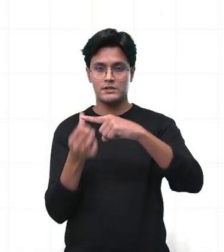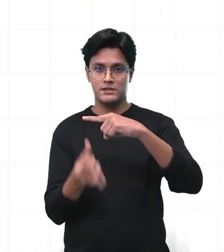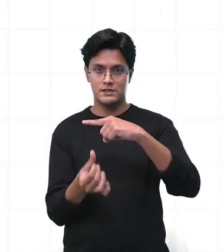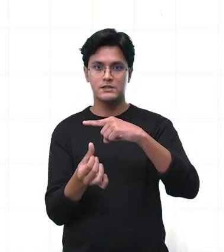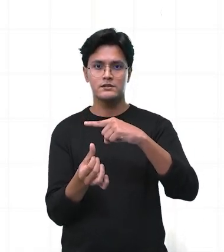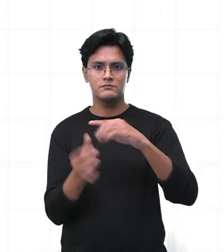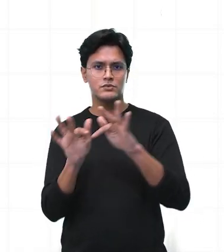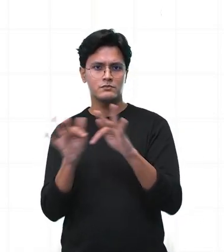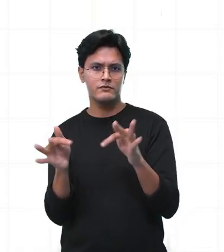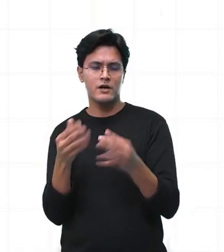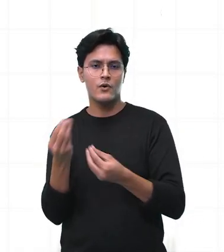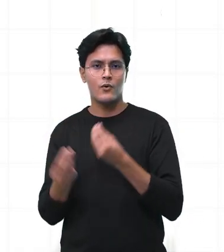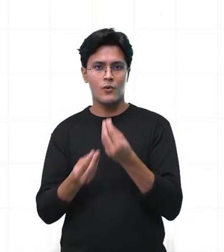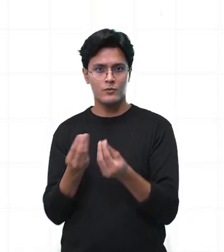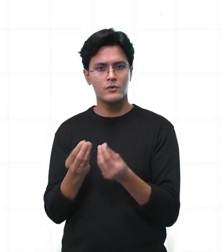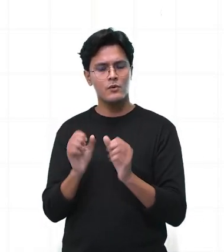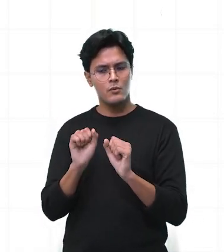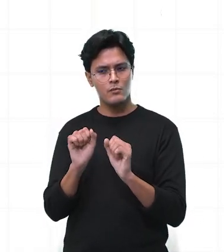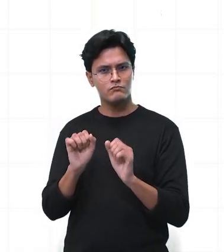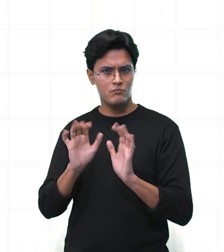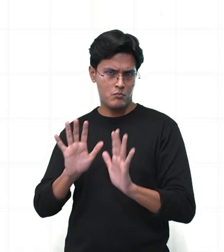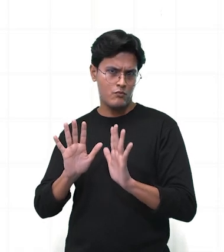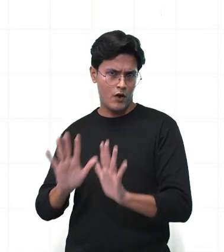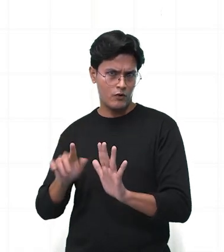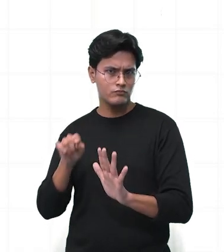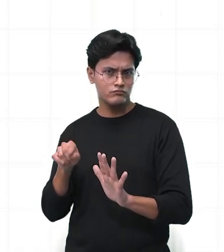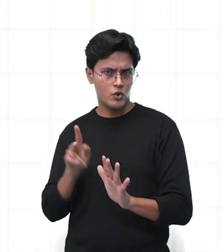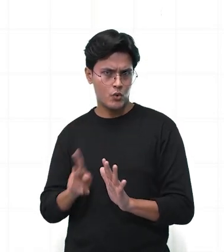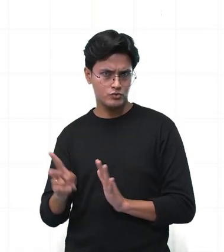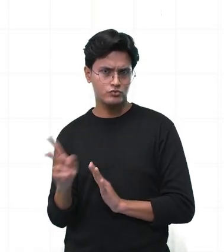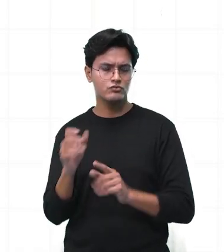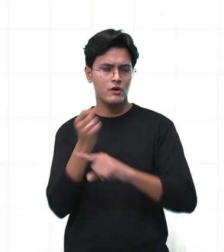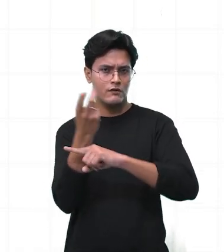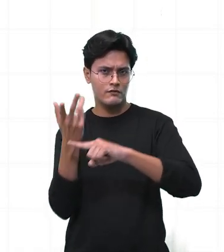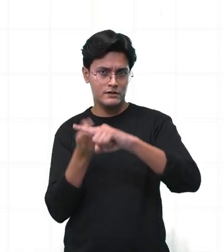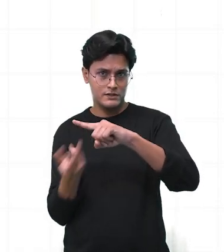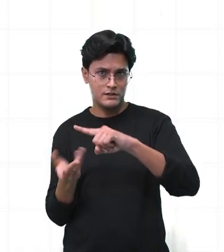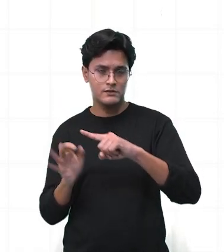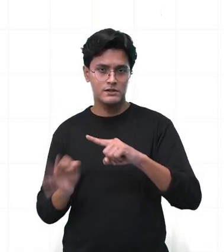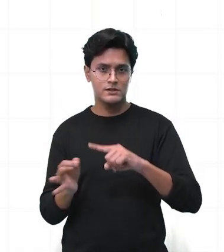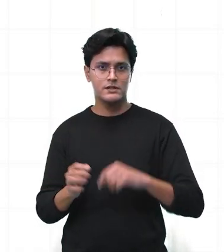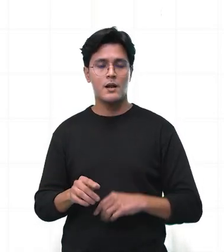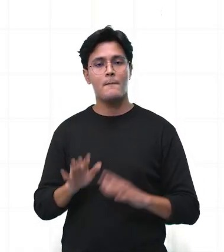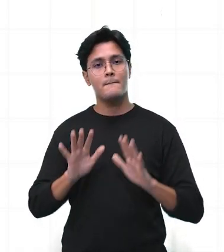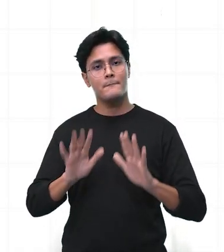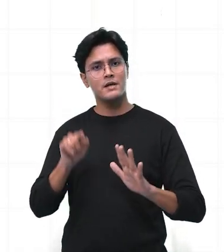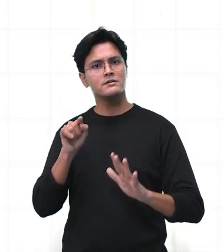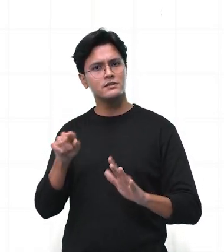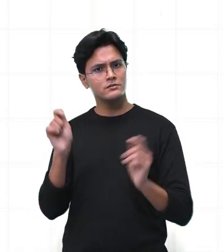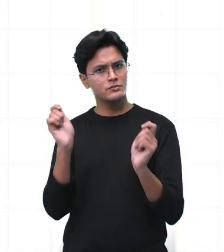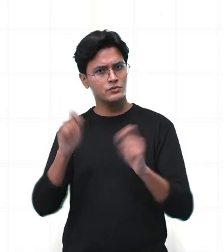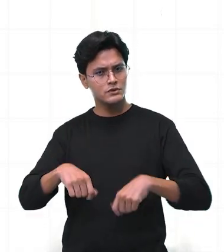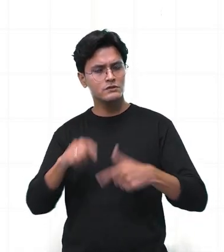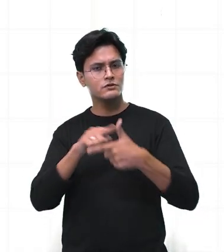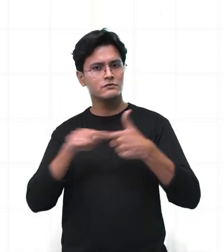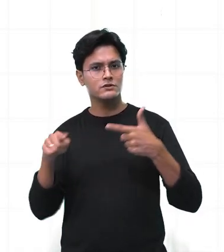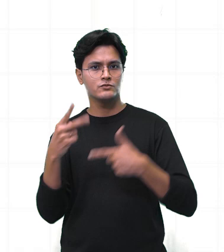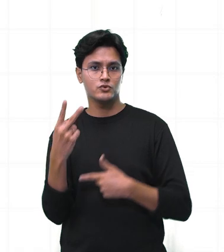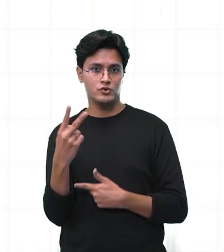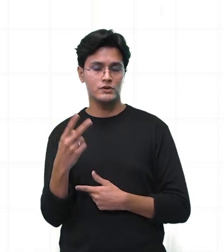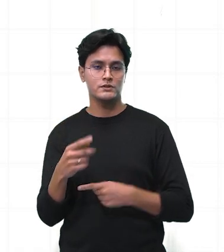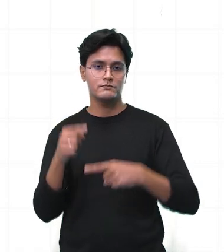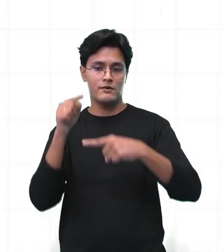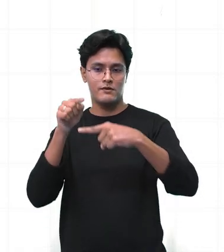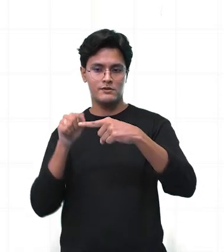deixar em forma de fração. Eles são pares, ou seja, eles são divisíveis por 2. Então, eu posso simplificar